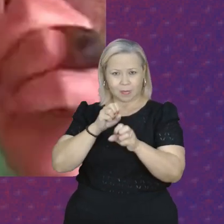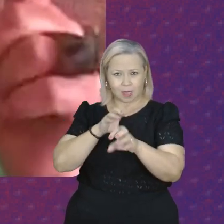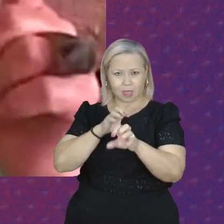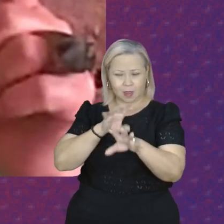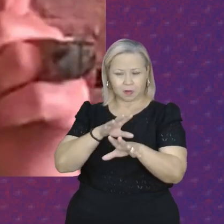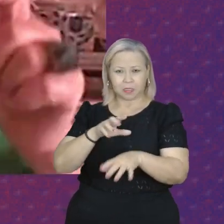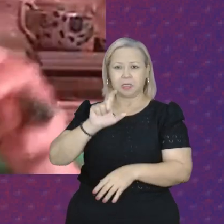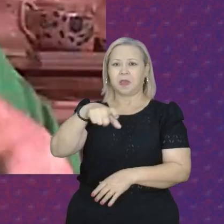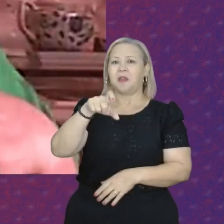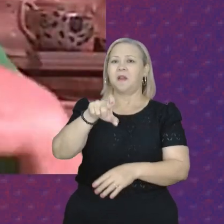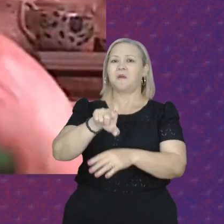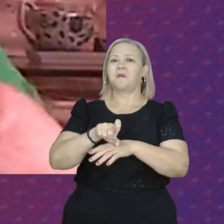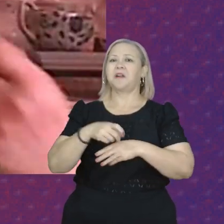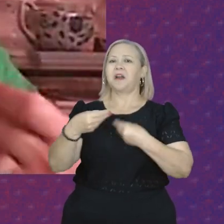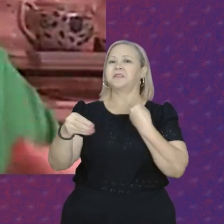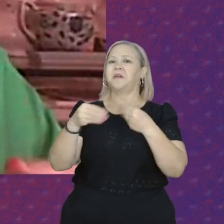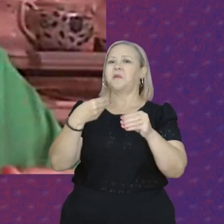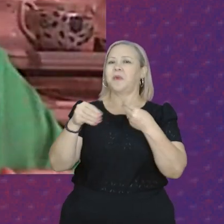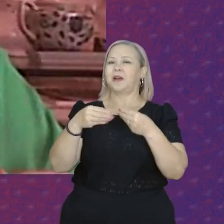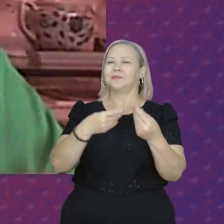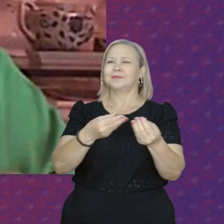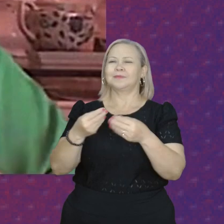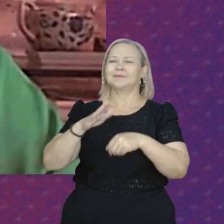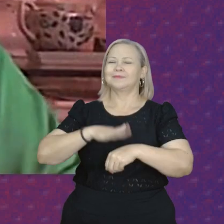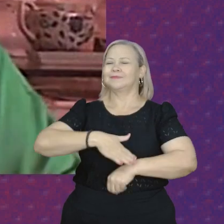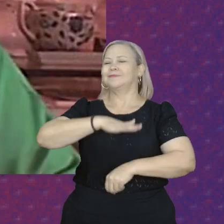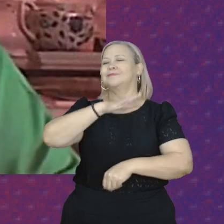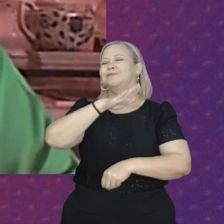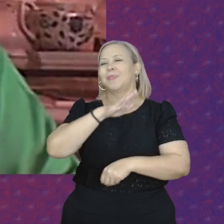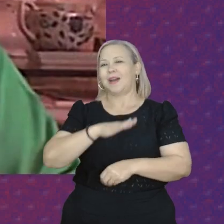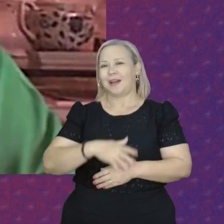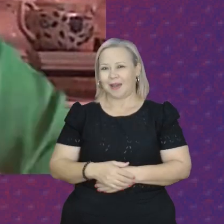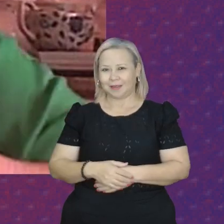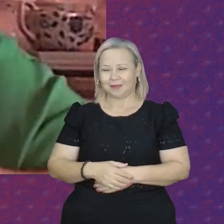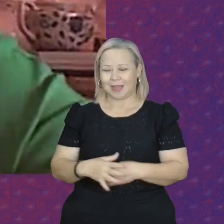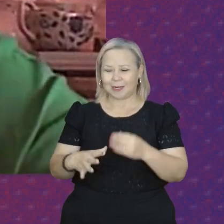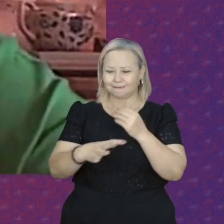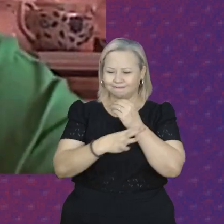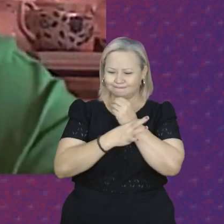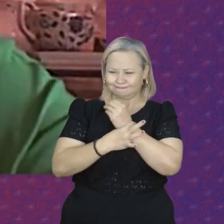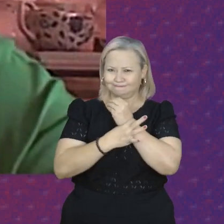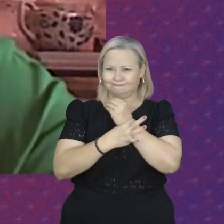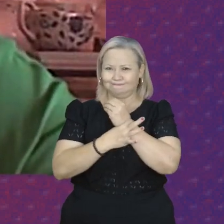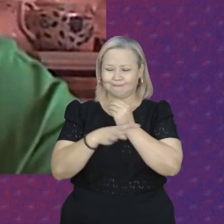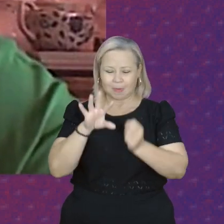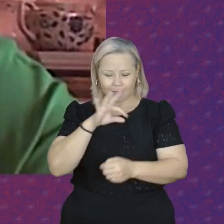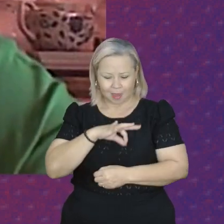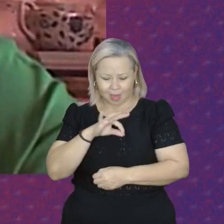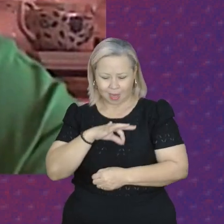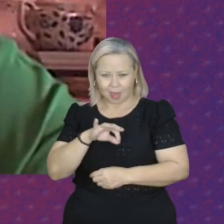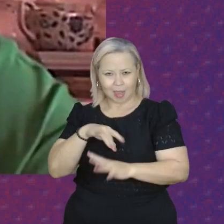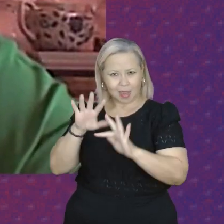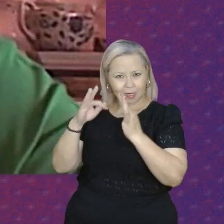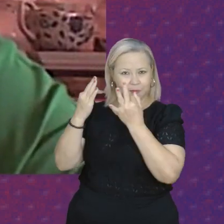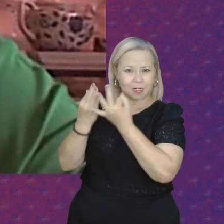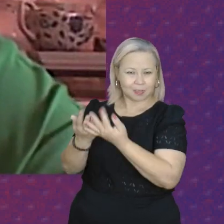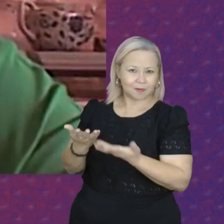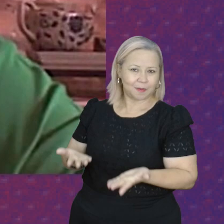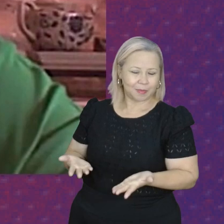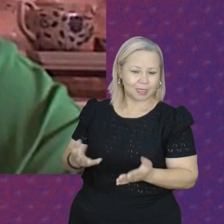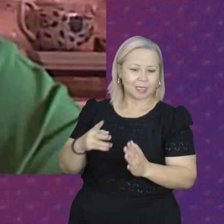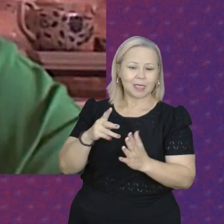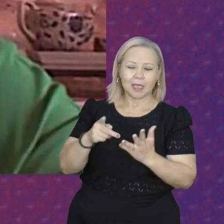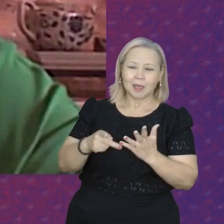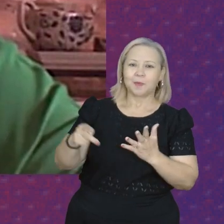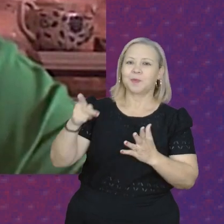cartão plástico, era muito mais que isso, né, era assegurar renda para as famílias, e aí priorizando